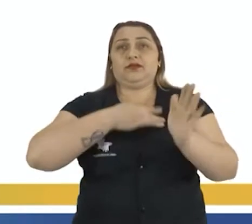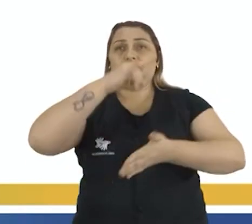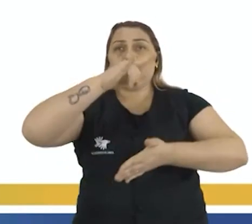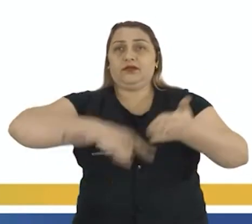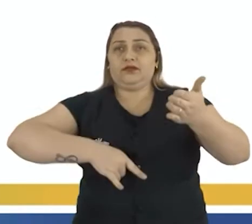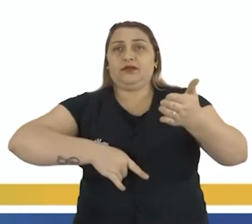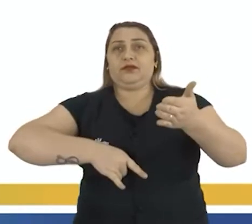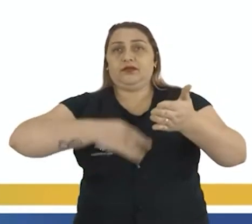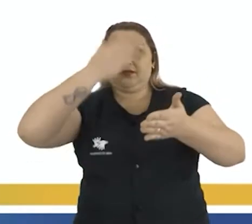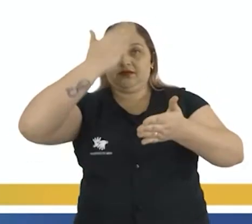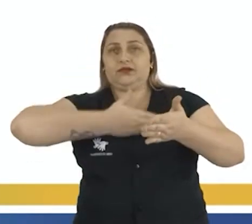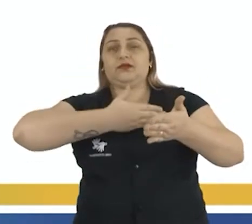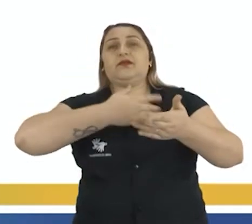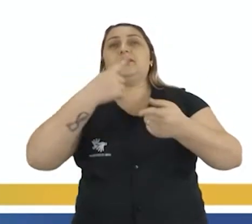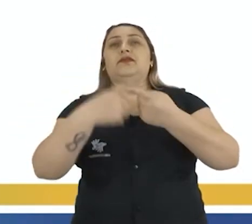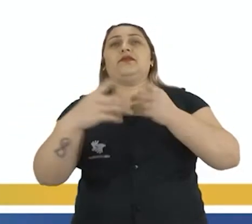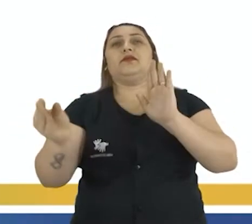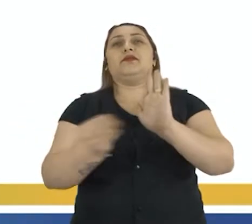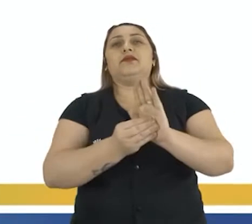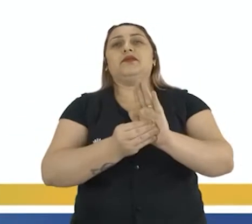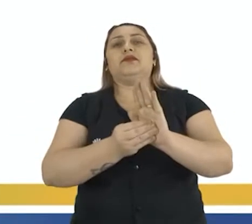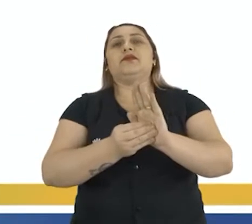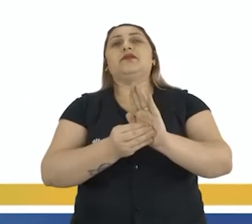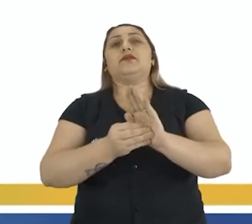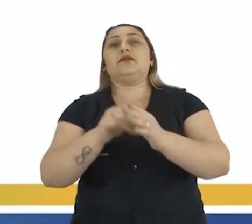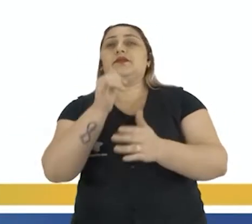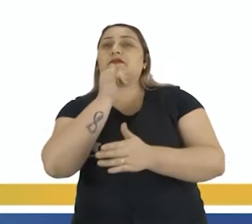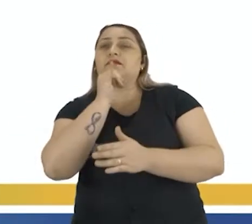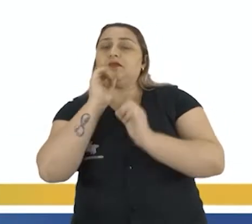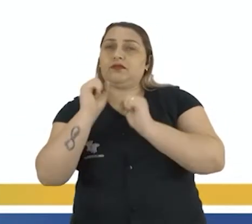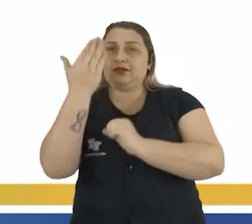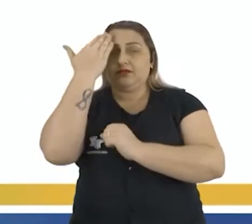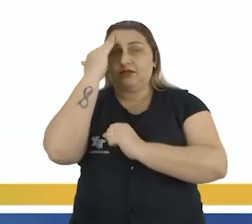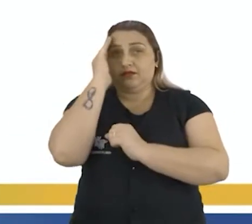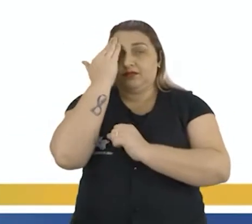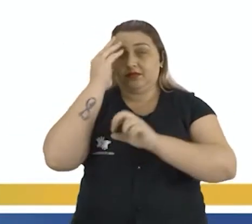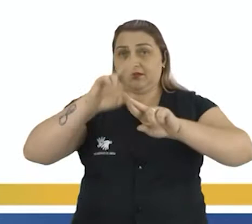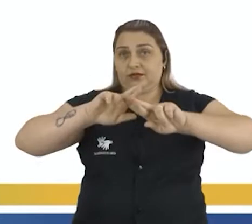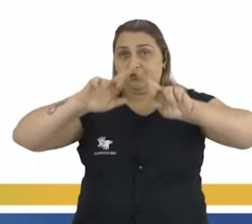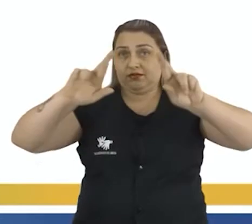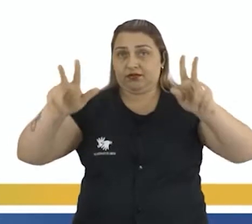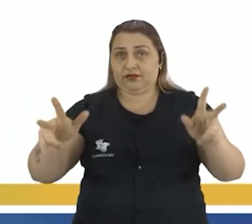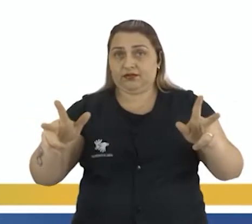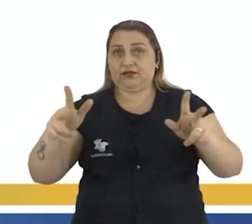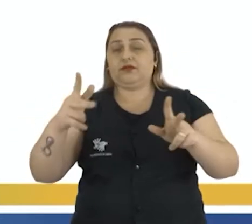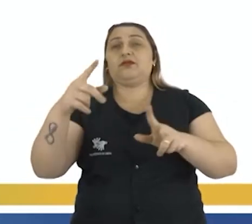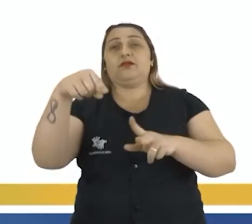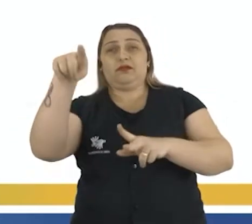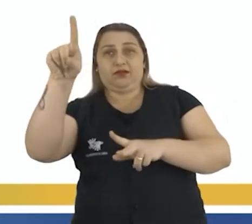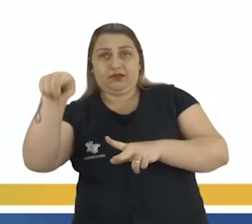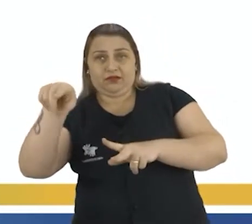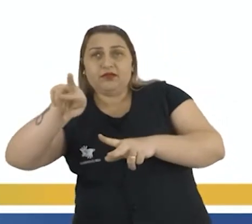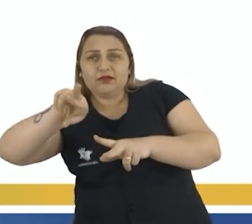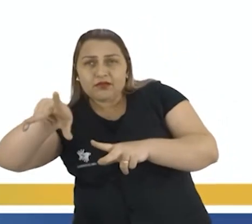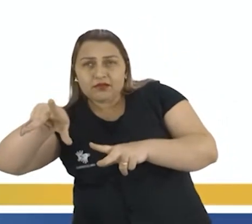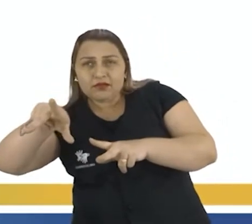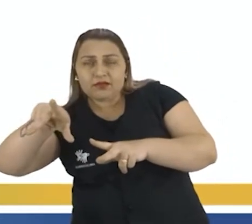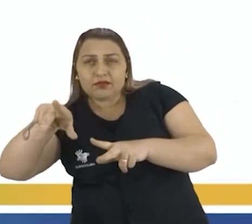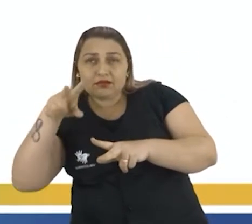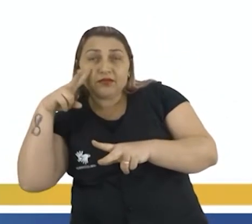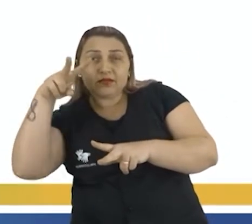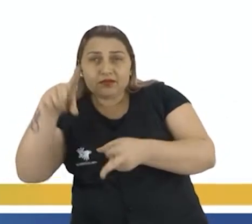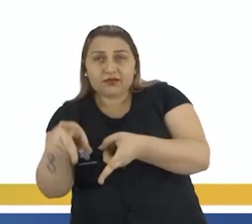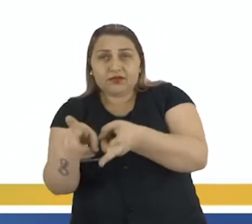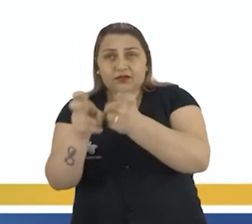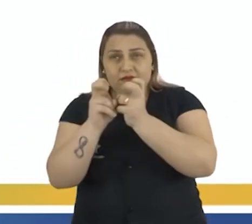de incluir. Olha só, com esses exemplos você pode compreender a diferença do acento diferencial? Viu a